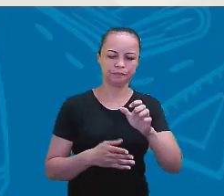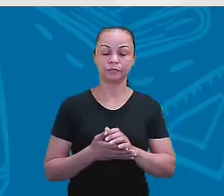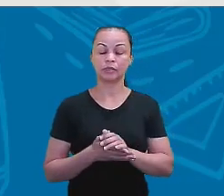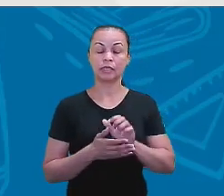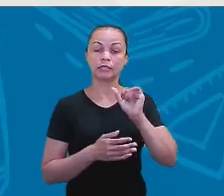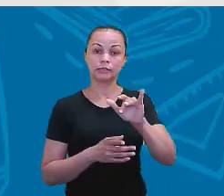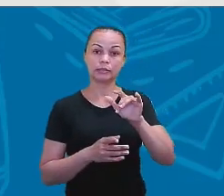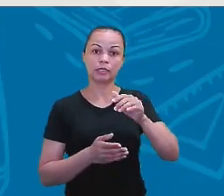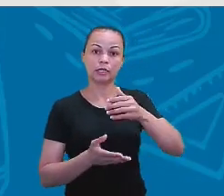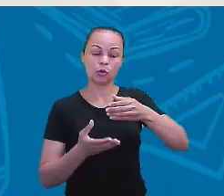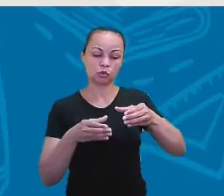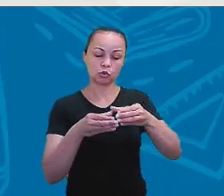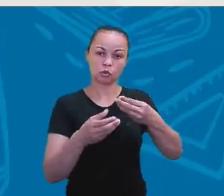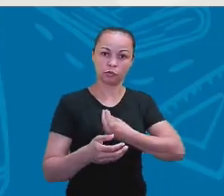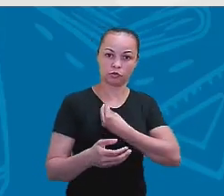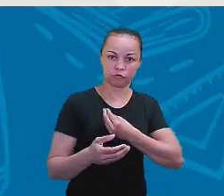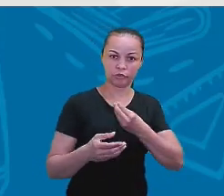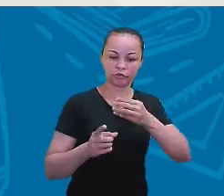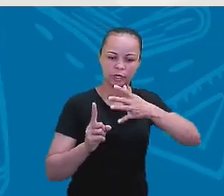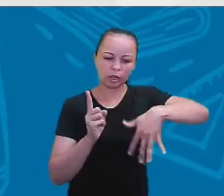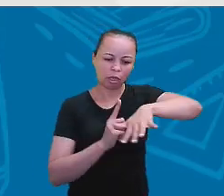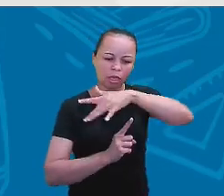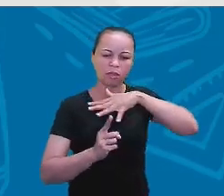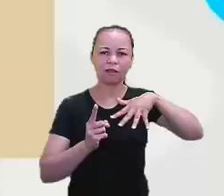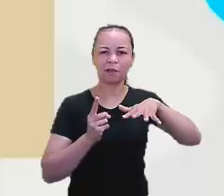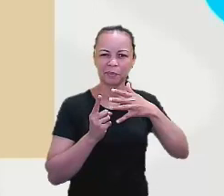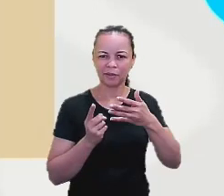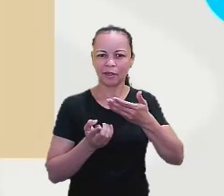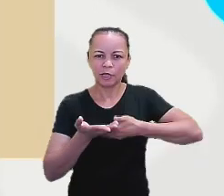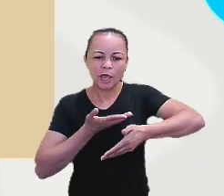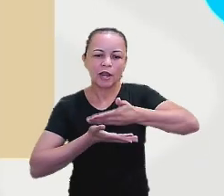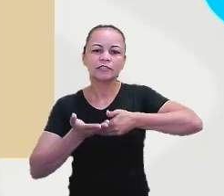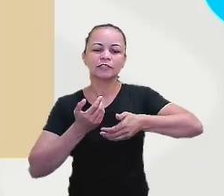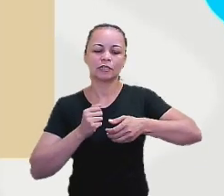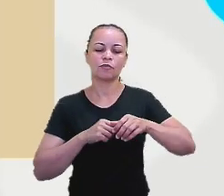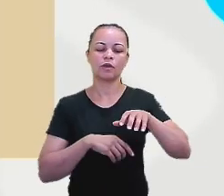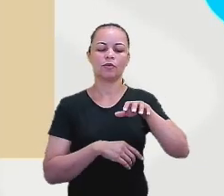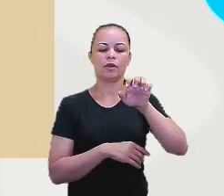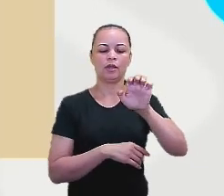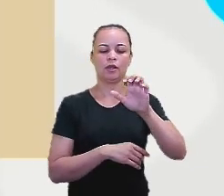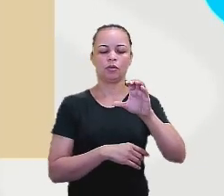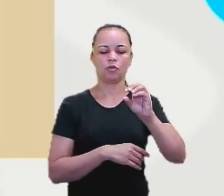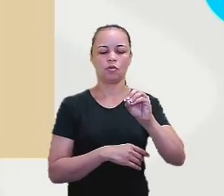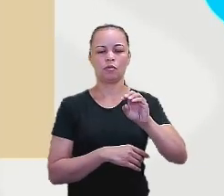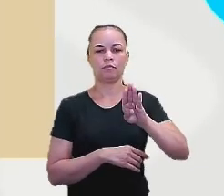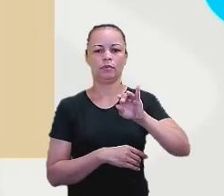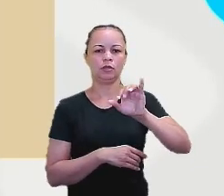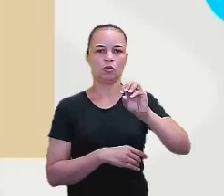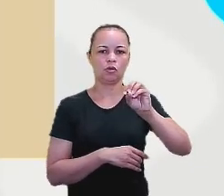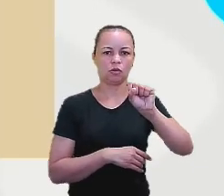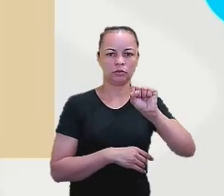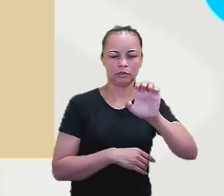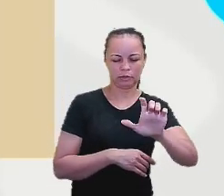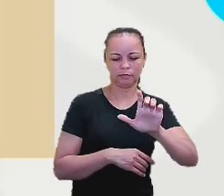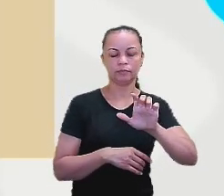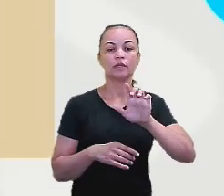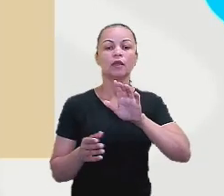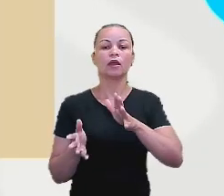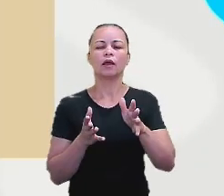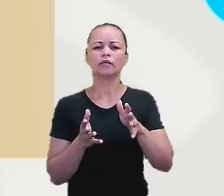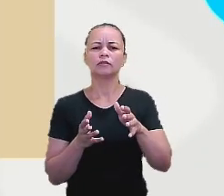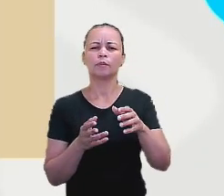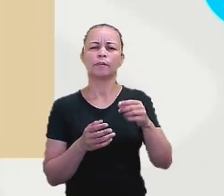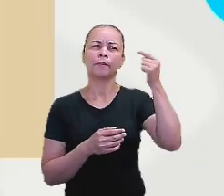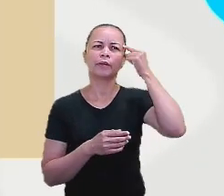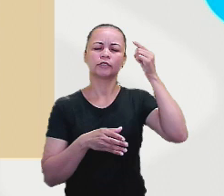de ecobiose. Dá uma olhadinha nesse esquema aí. Abre essa imagem aí, por favor. Se você perceber, eu tenho um ser vivo 1 e um ser vivo 2.